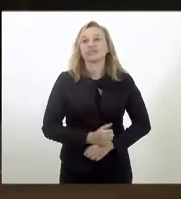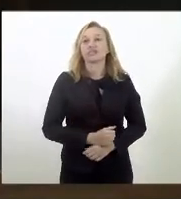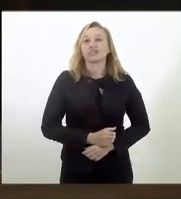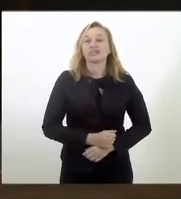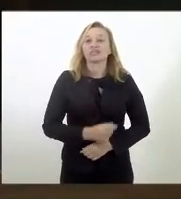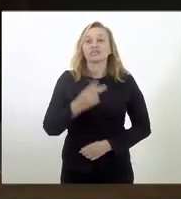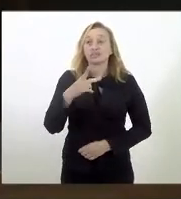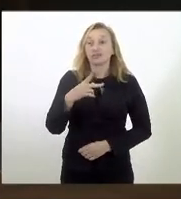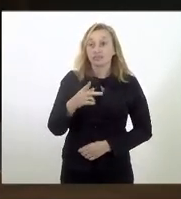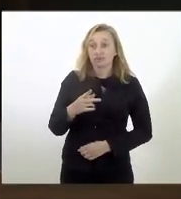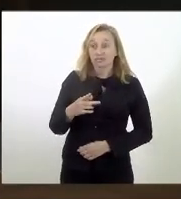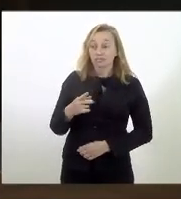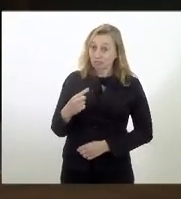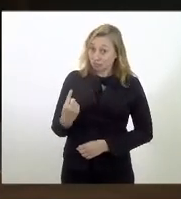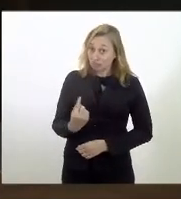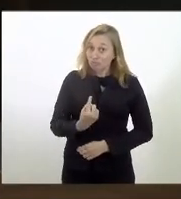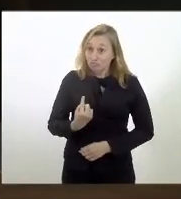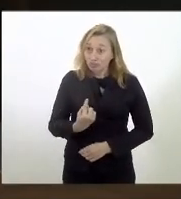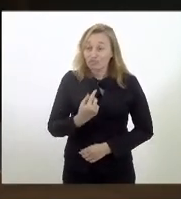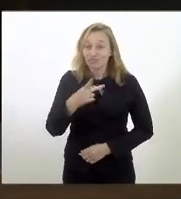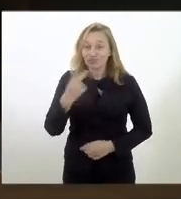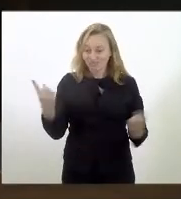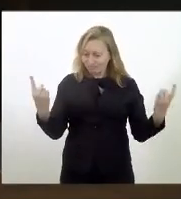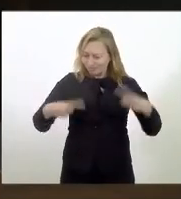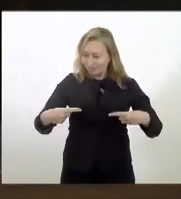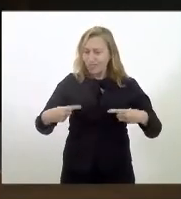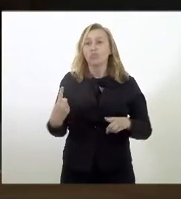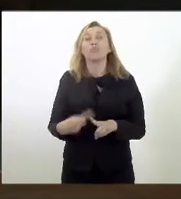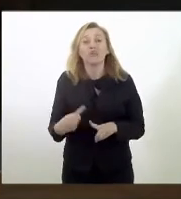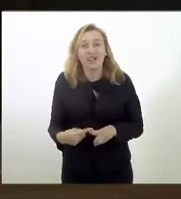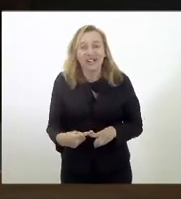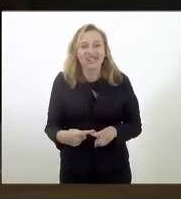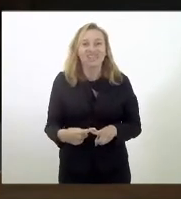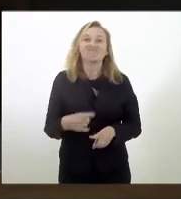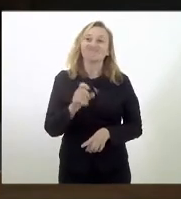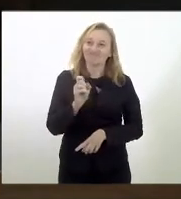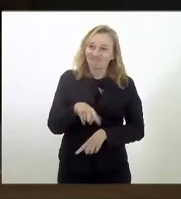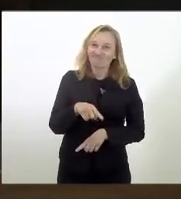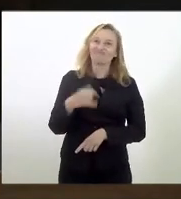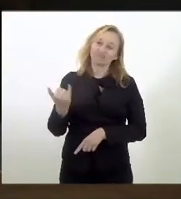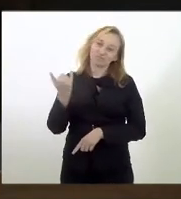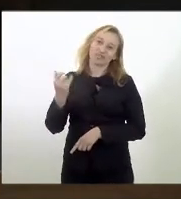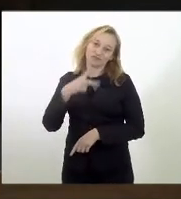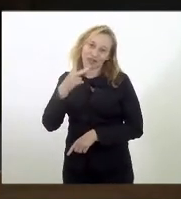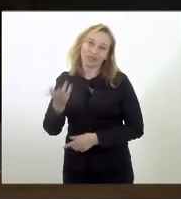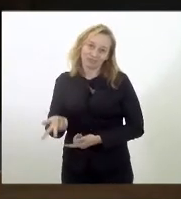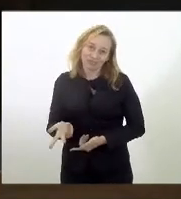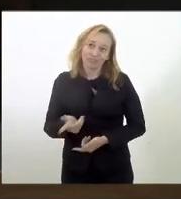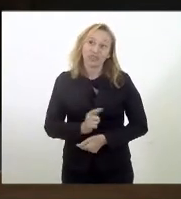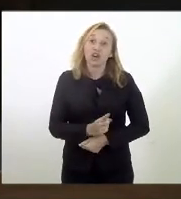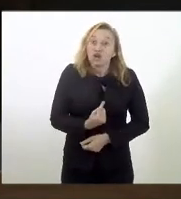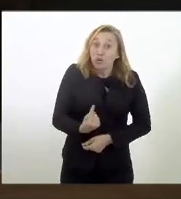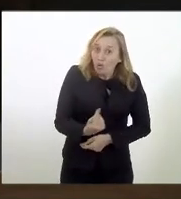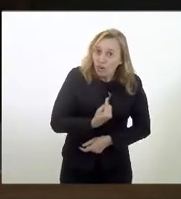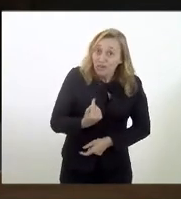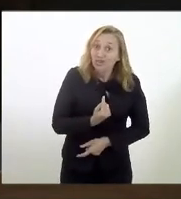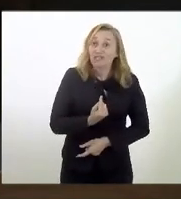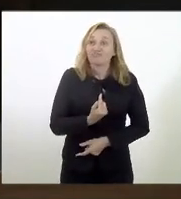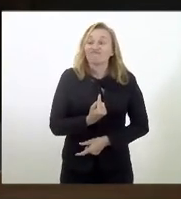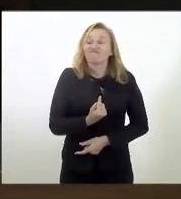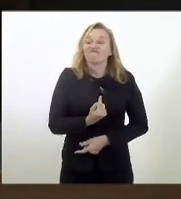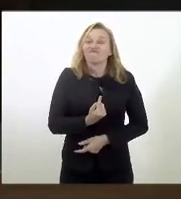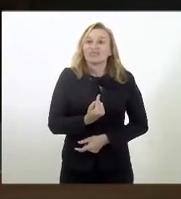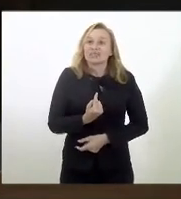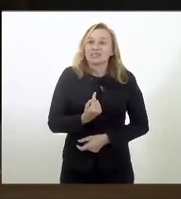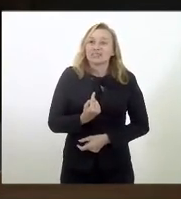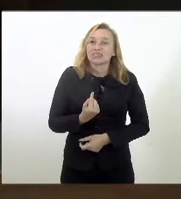dizer dos nossos desafios, porque é necessário que se diga. Nós, que